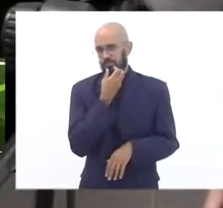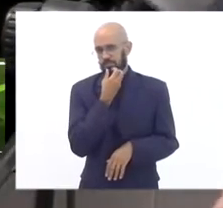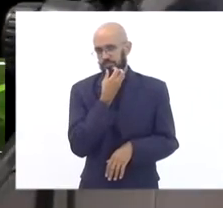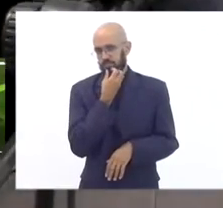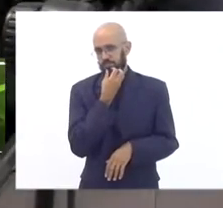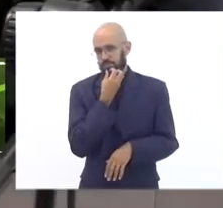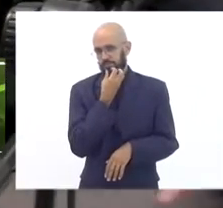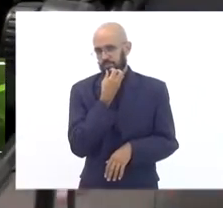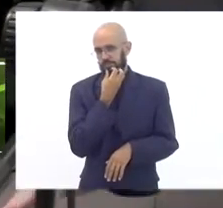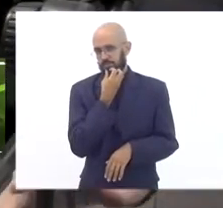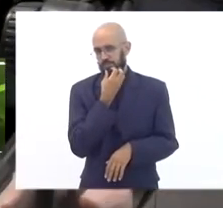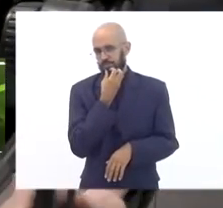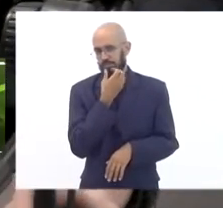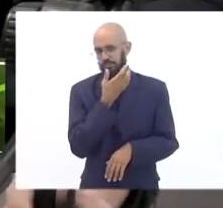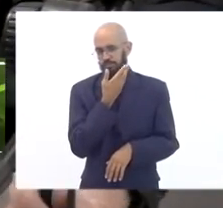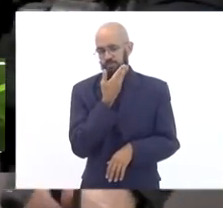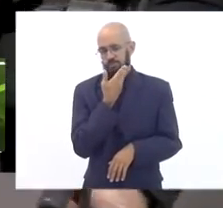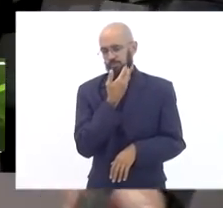Obrigada.